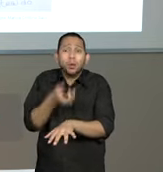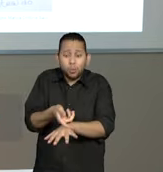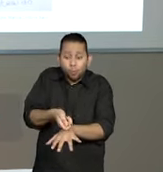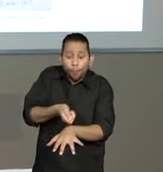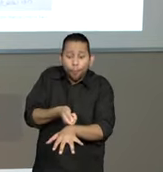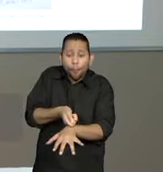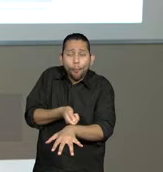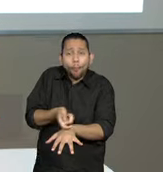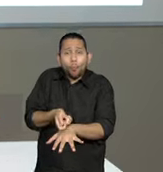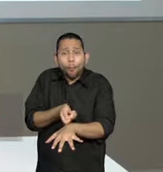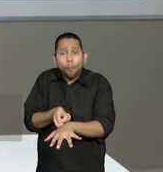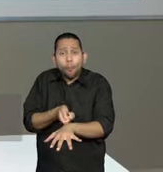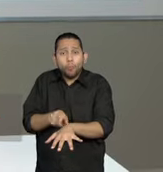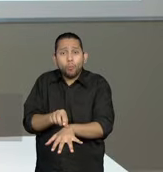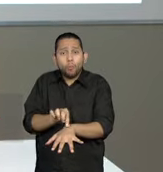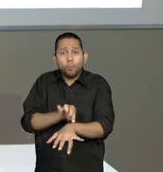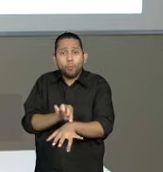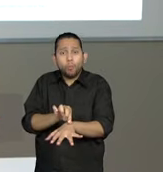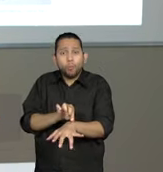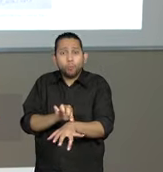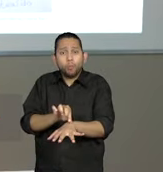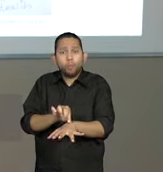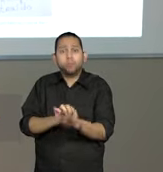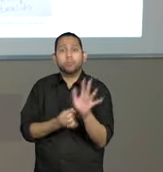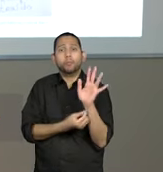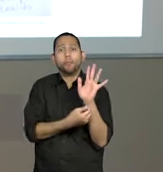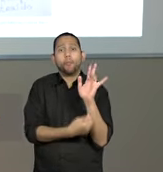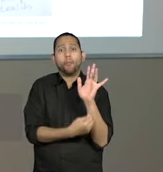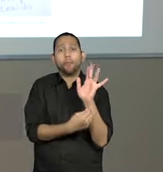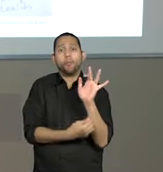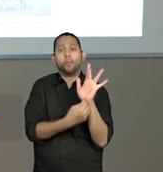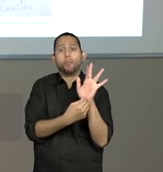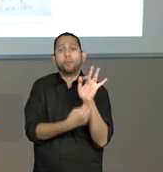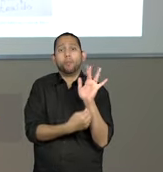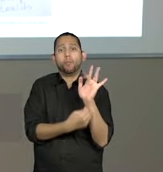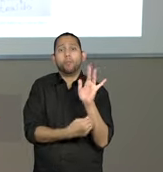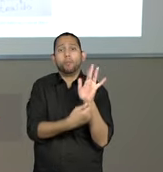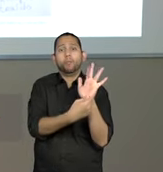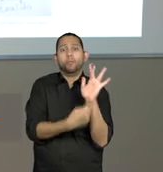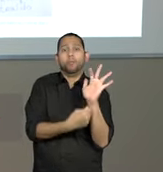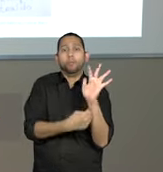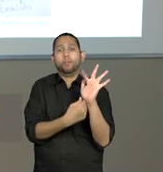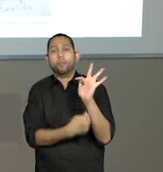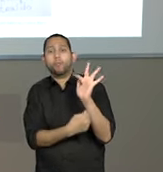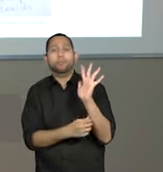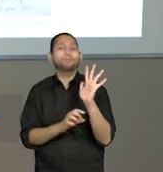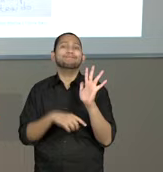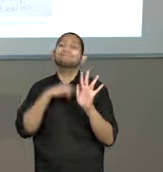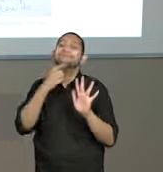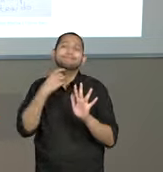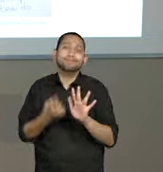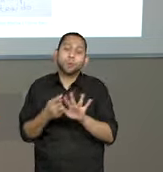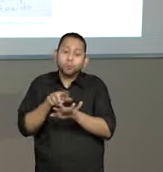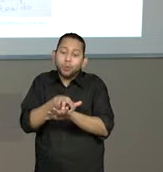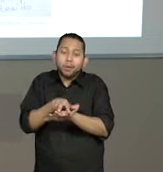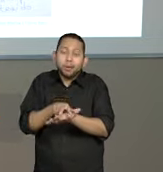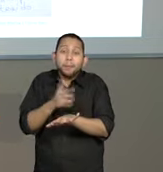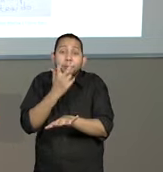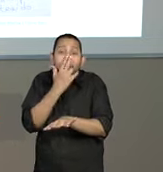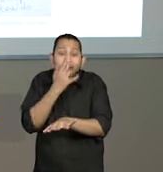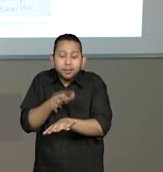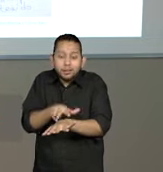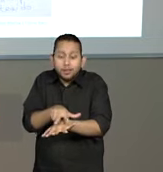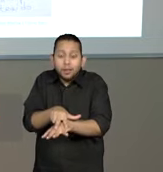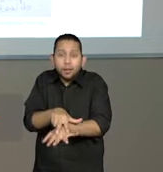consegue mover um dedo independentemente do outro em algumas situações, como a que eu mostrei aqui